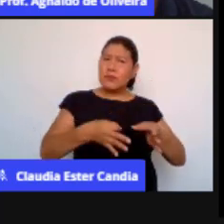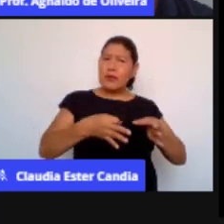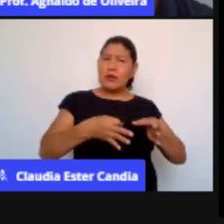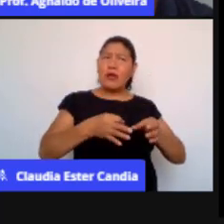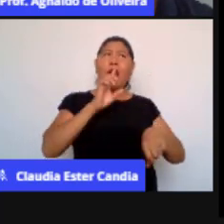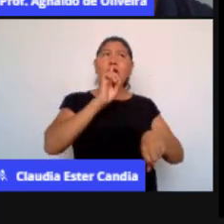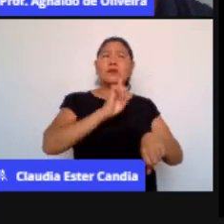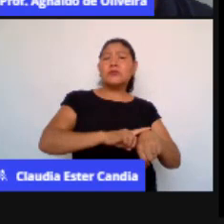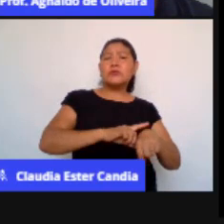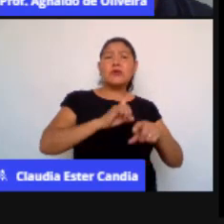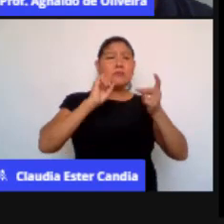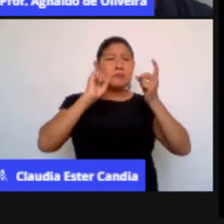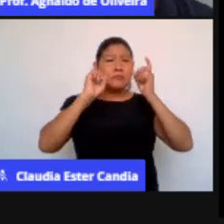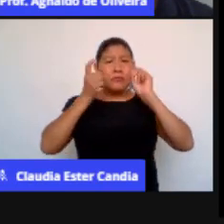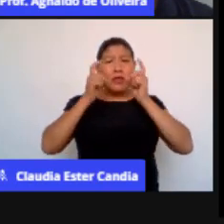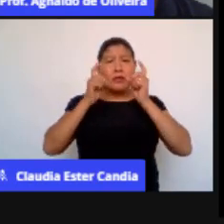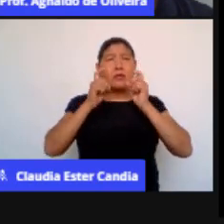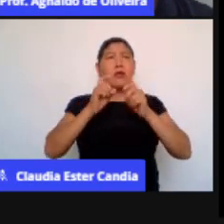reuniões, né,